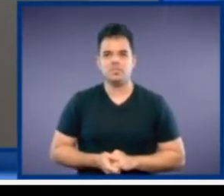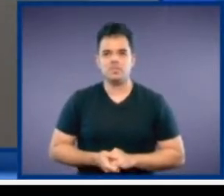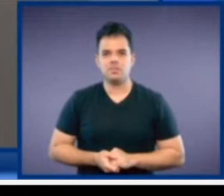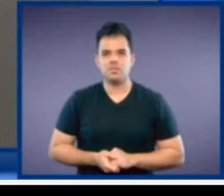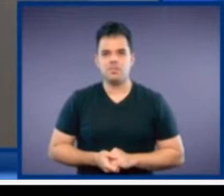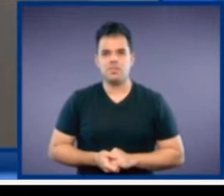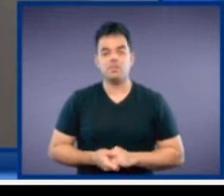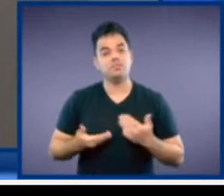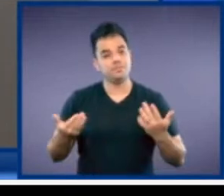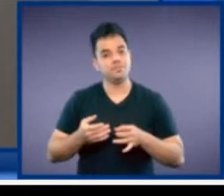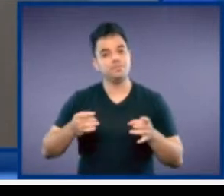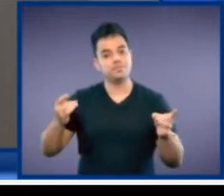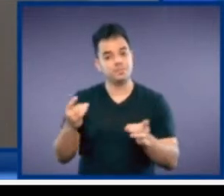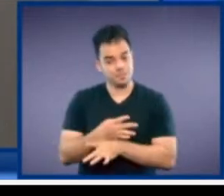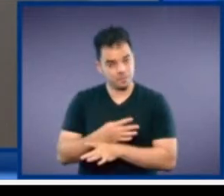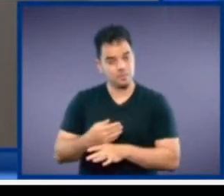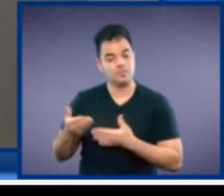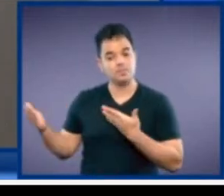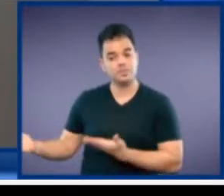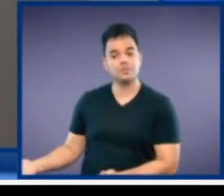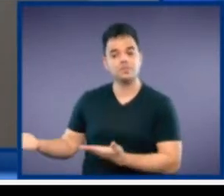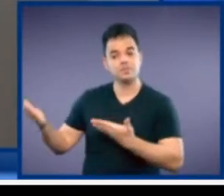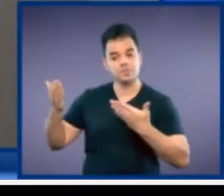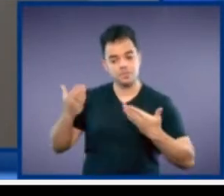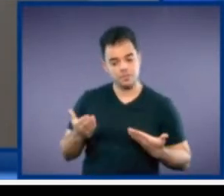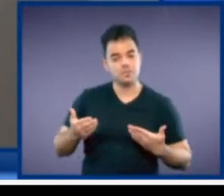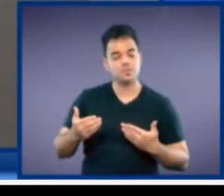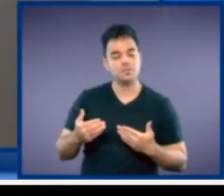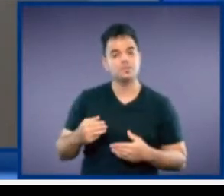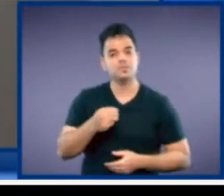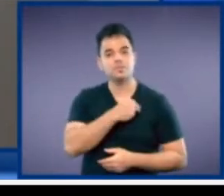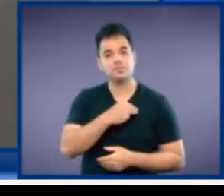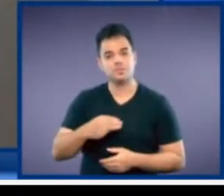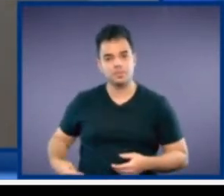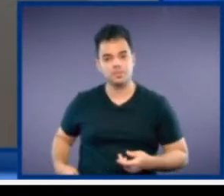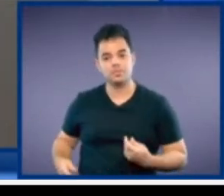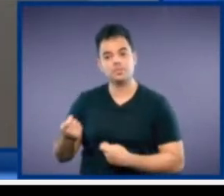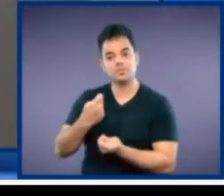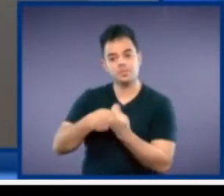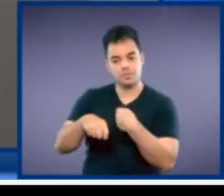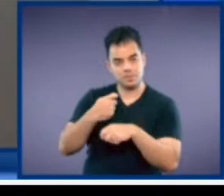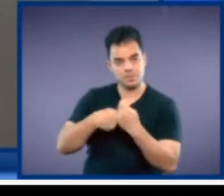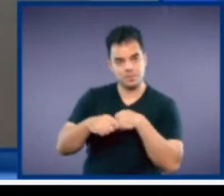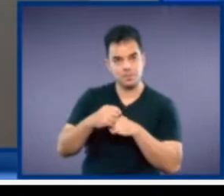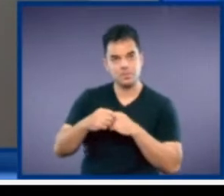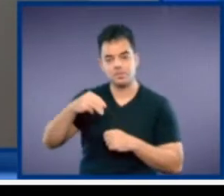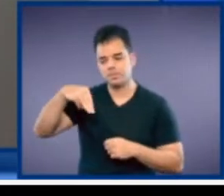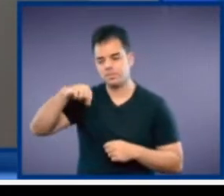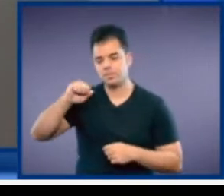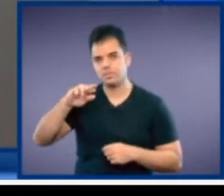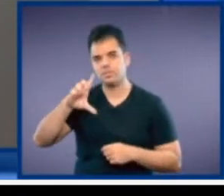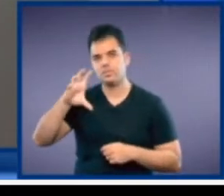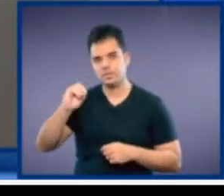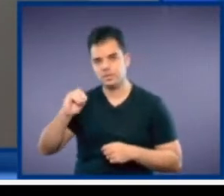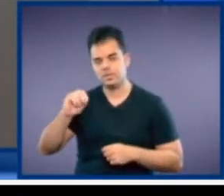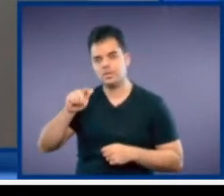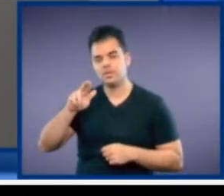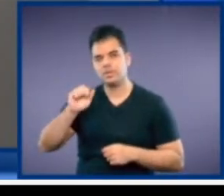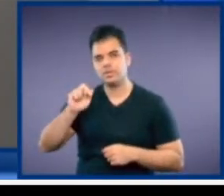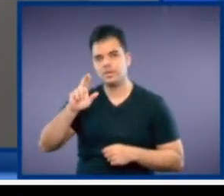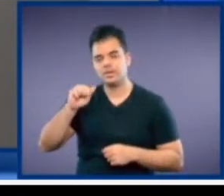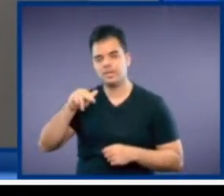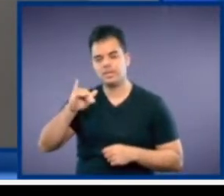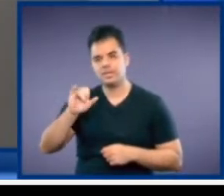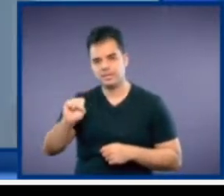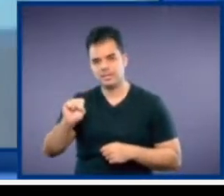Para encerrar essa cerimônia, eu convido o ministro da Economia, o senhor Marcelo Guaranis.